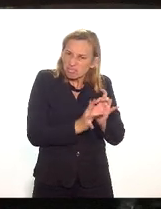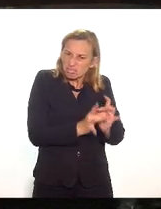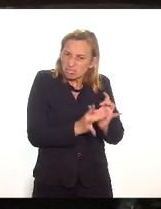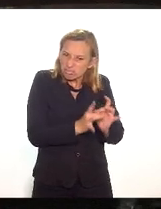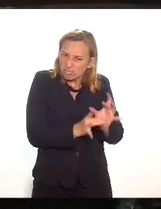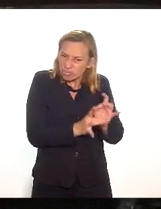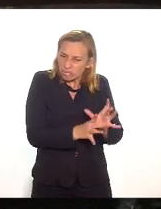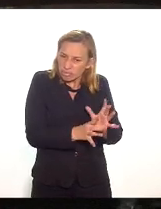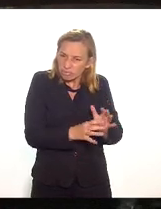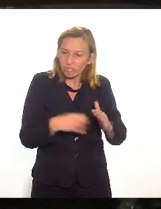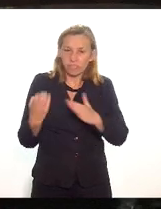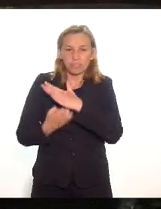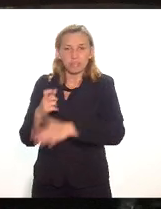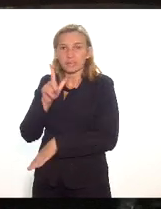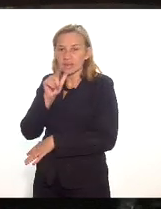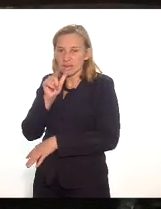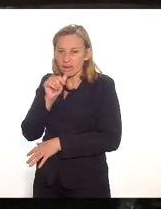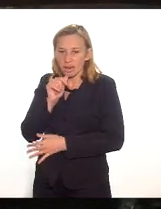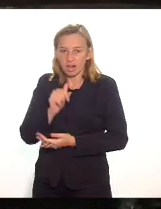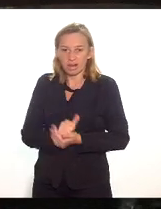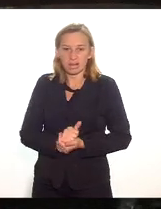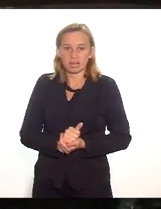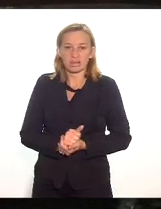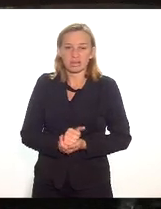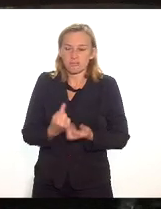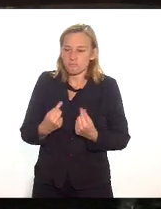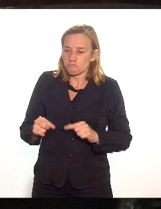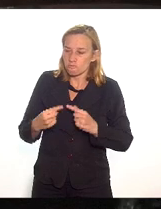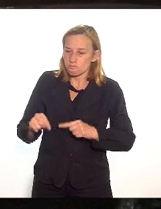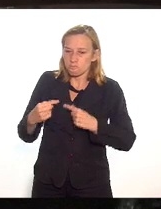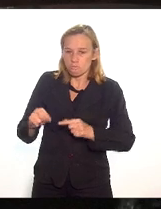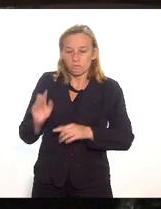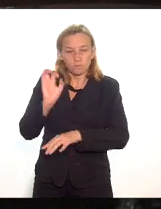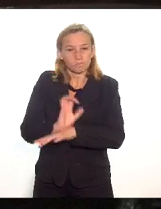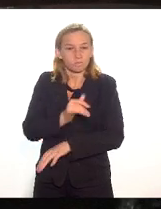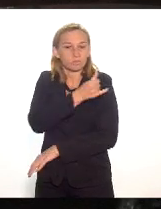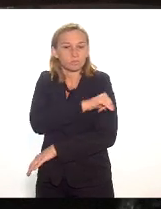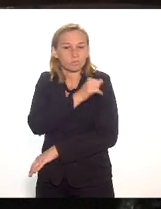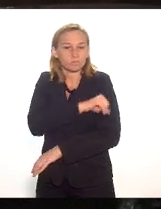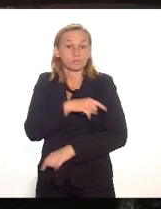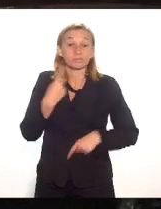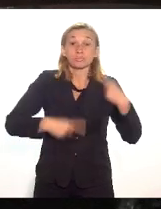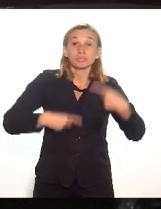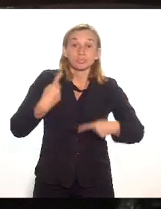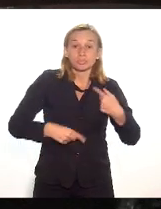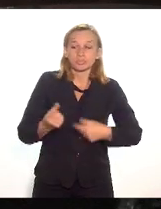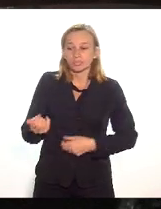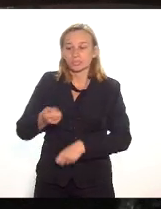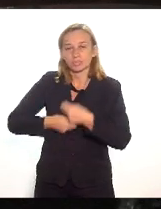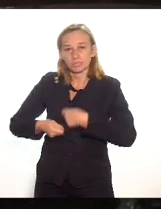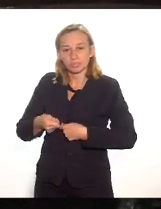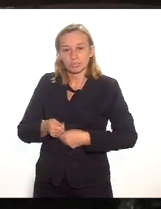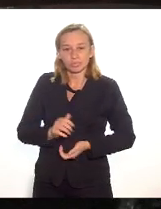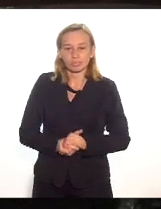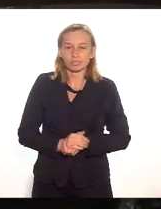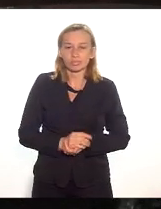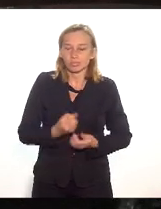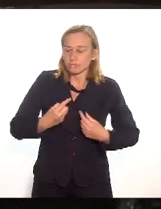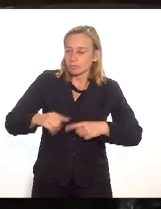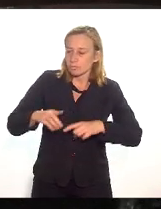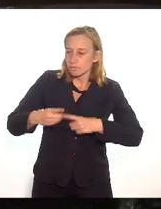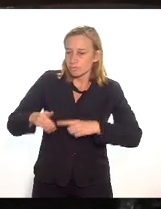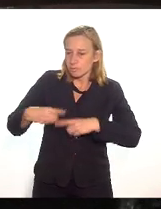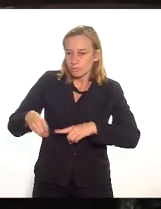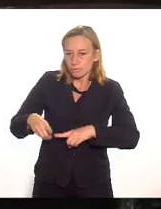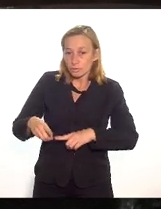é chantagear o Estado do Rio de Janeiro política e economicamente. Uma chantagem que